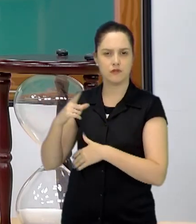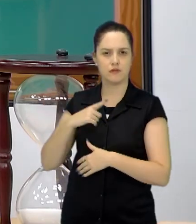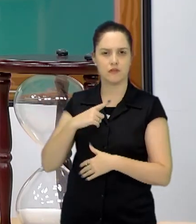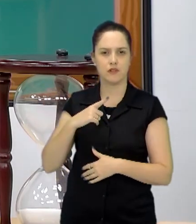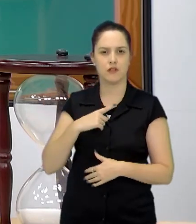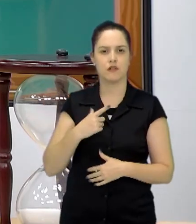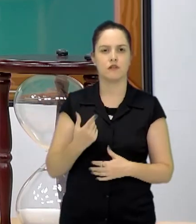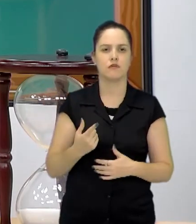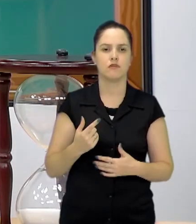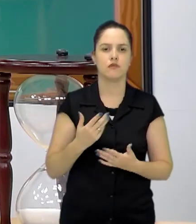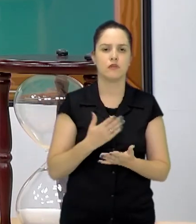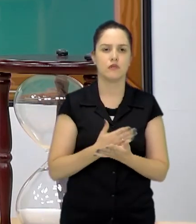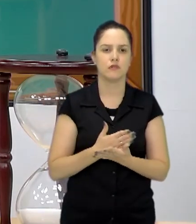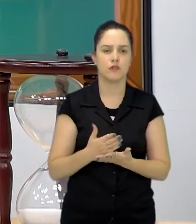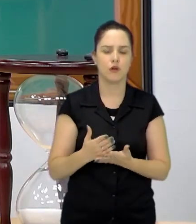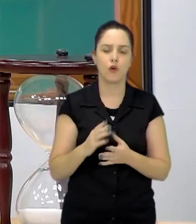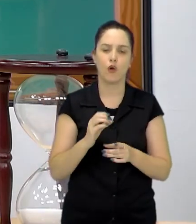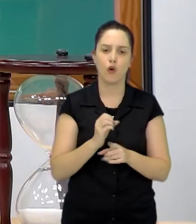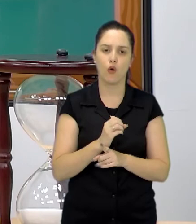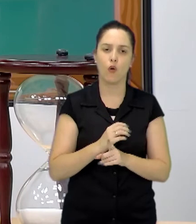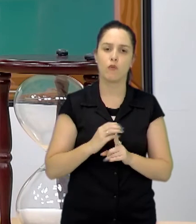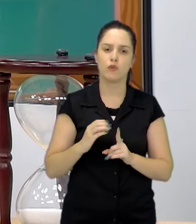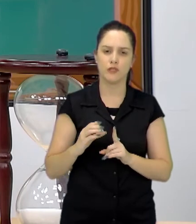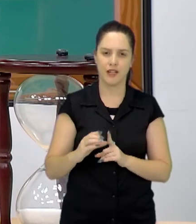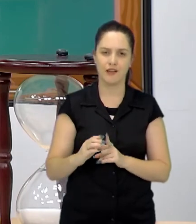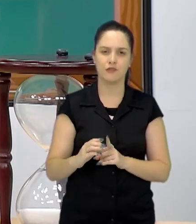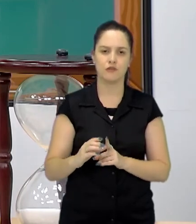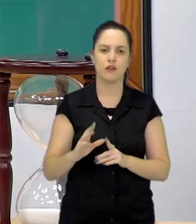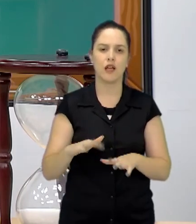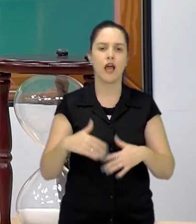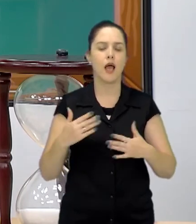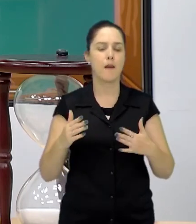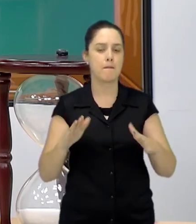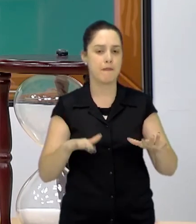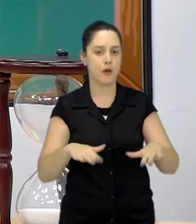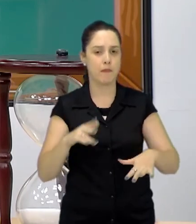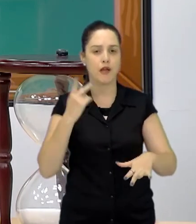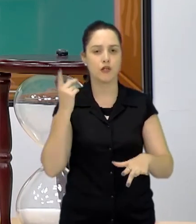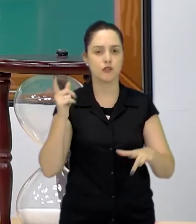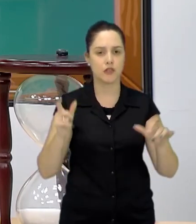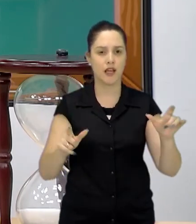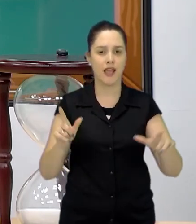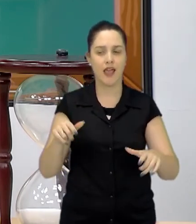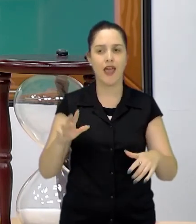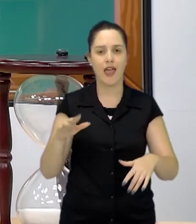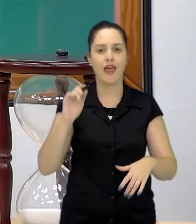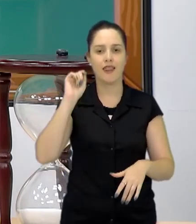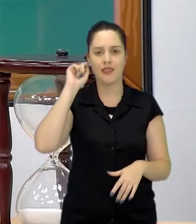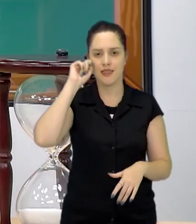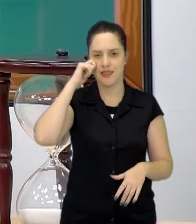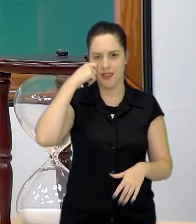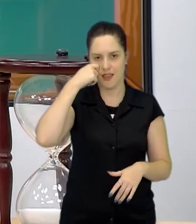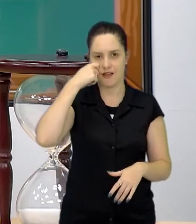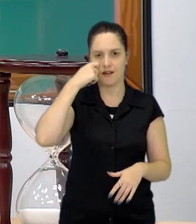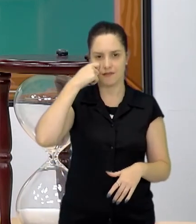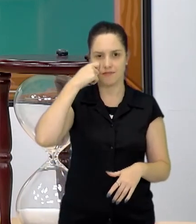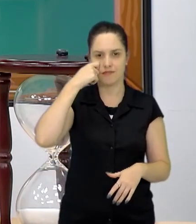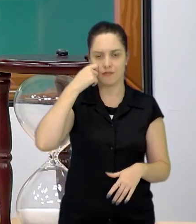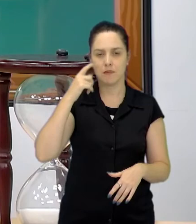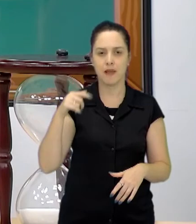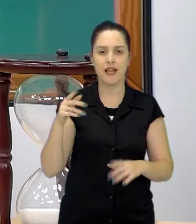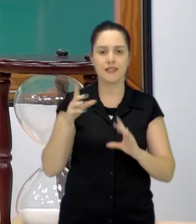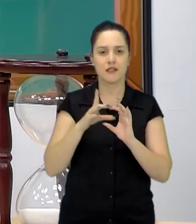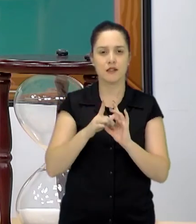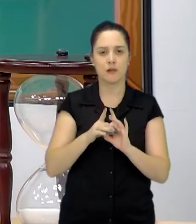né, até mesmo as comunidades. Então, a maior parte da população ali é negra, né? Então eles associam